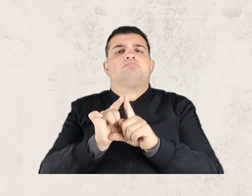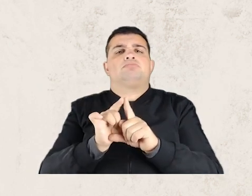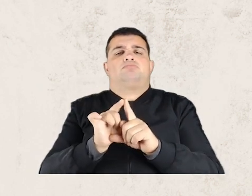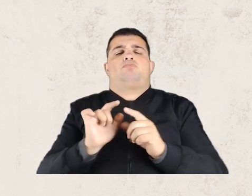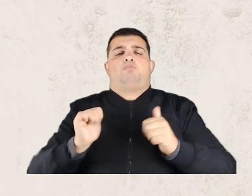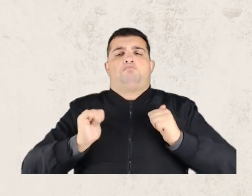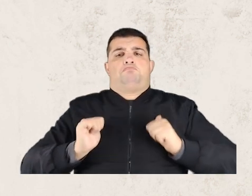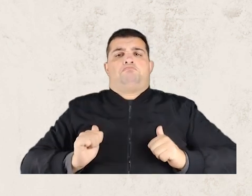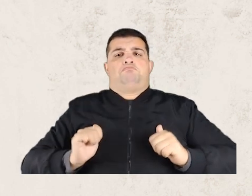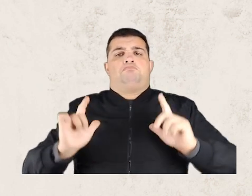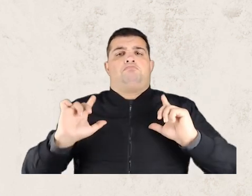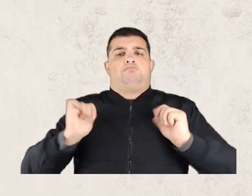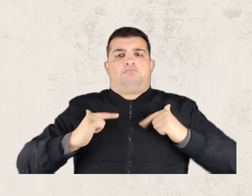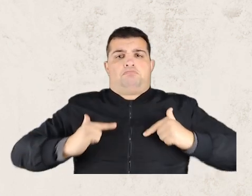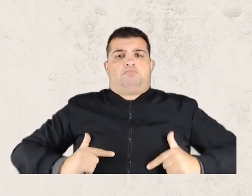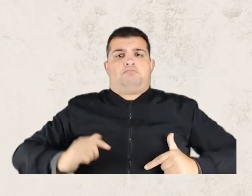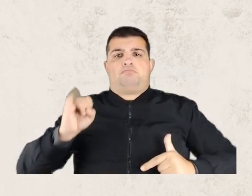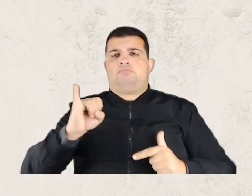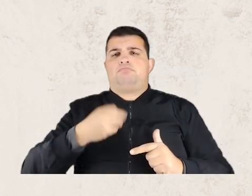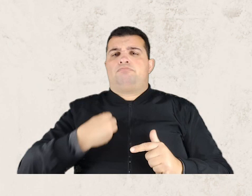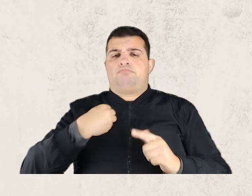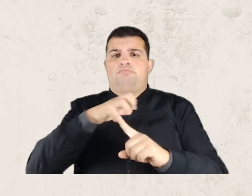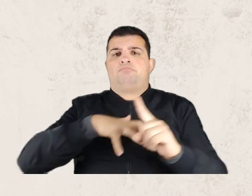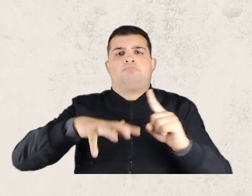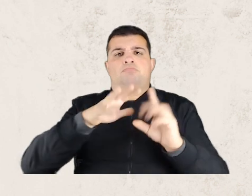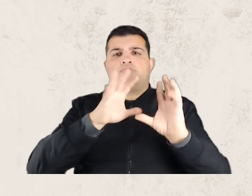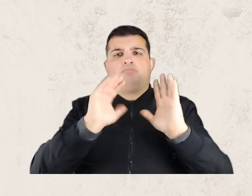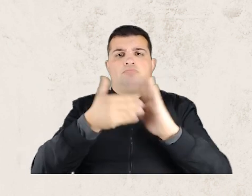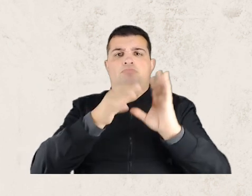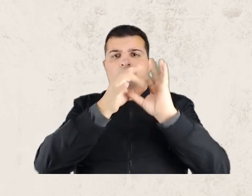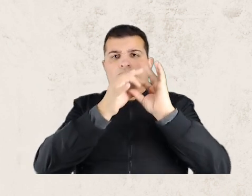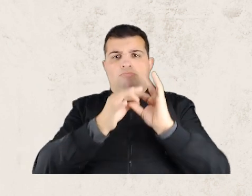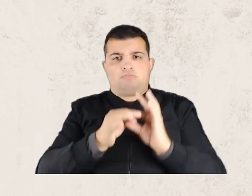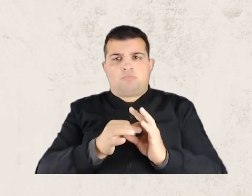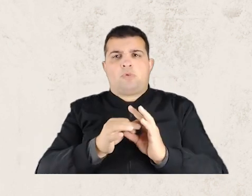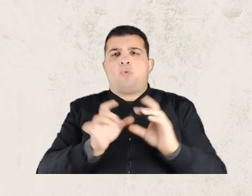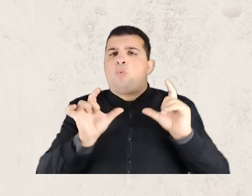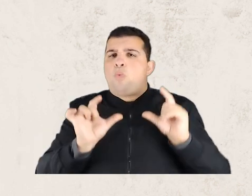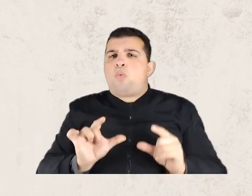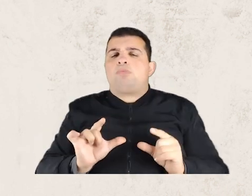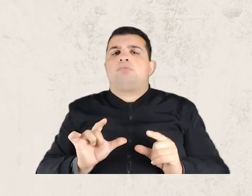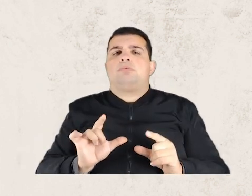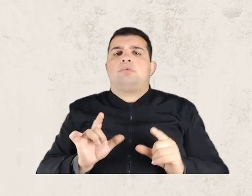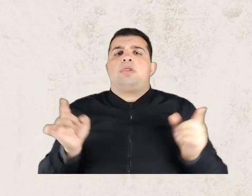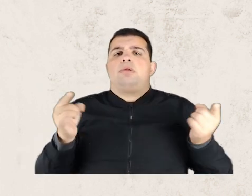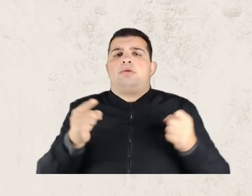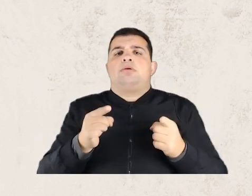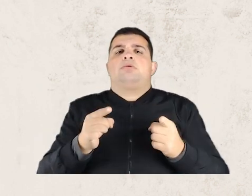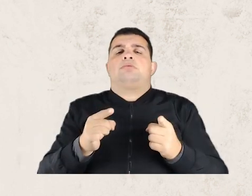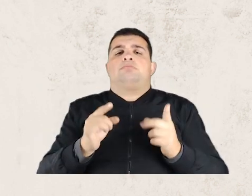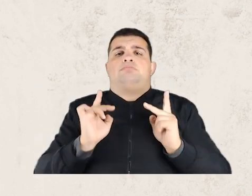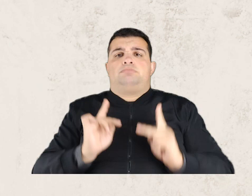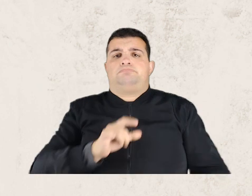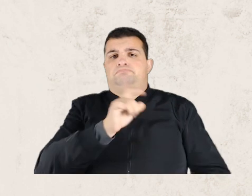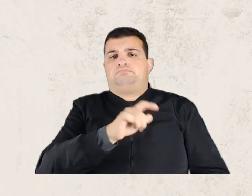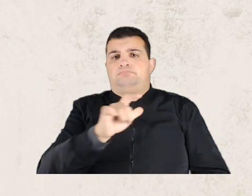vai inclusive pensar o confronto, os conflitos sociais quase como também uma abstração,